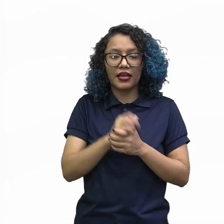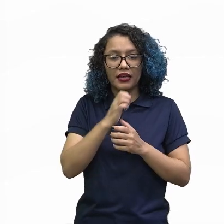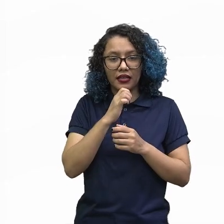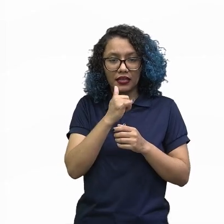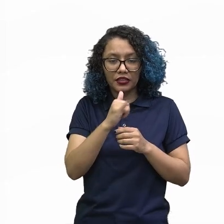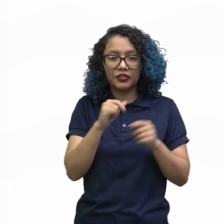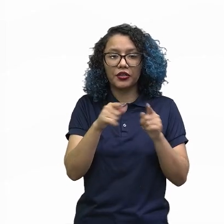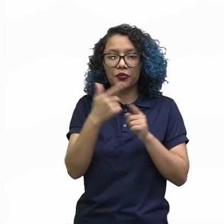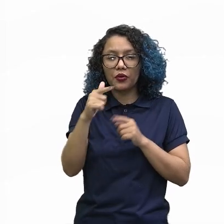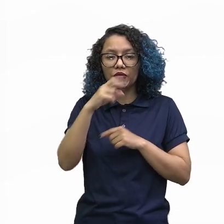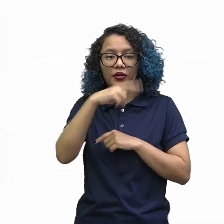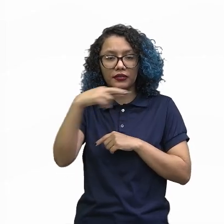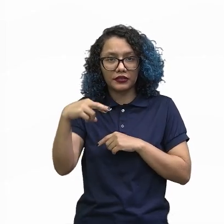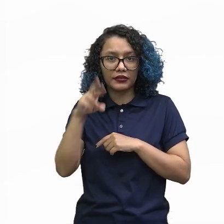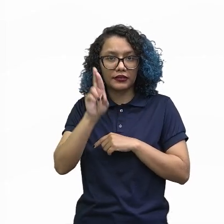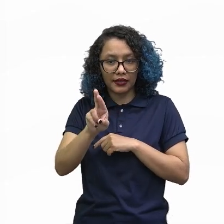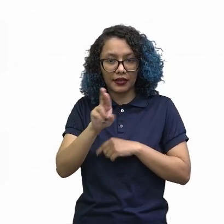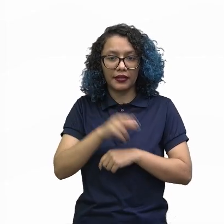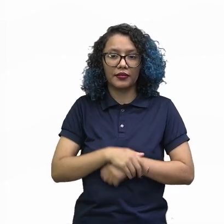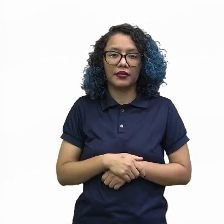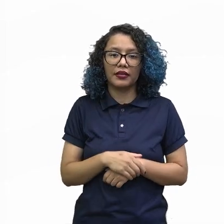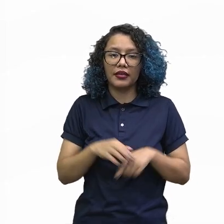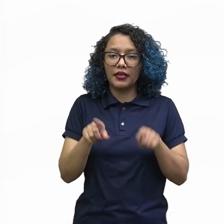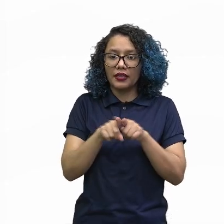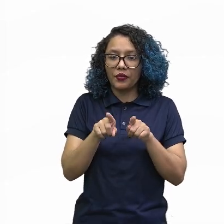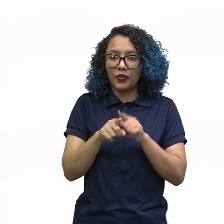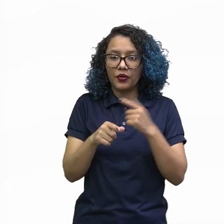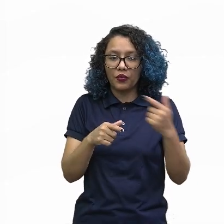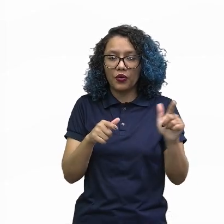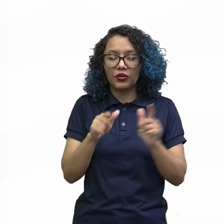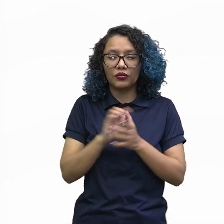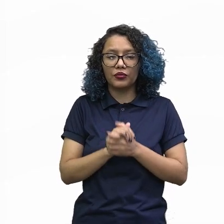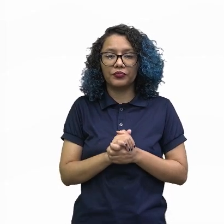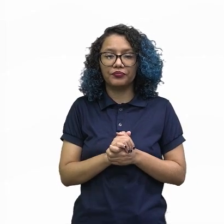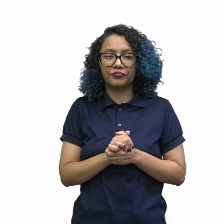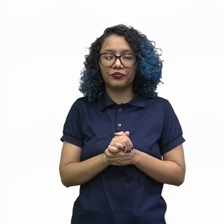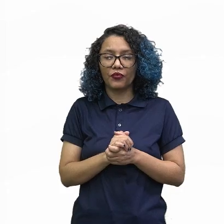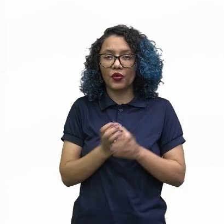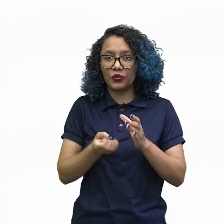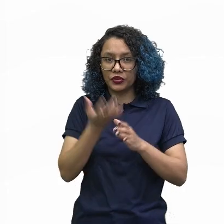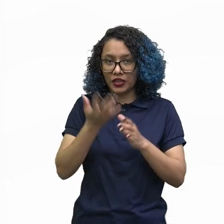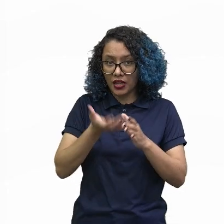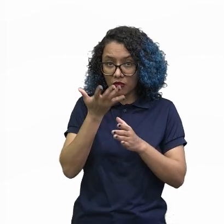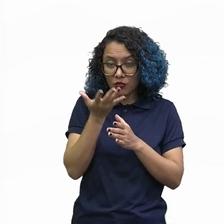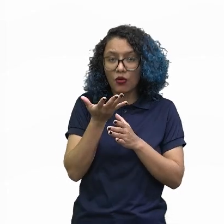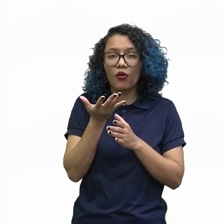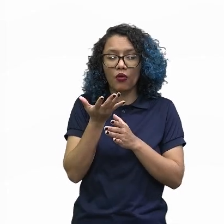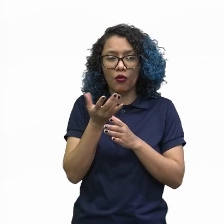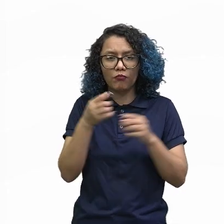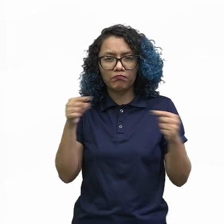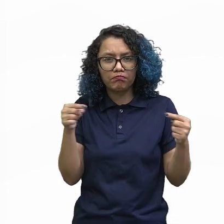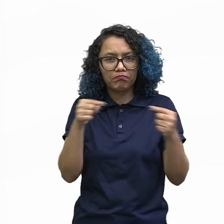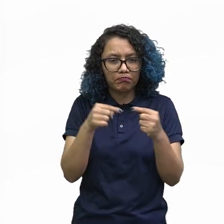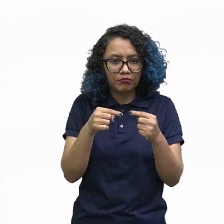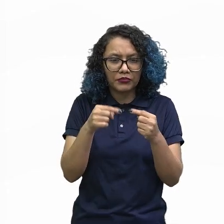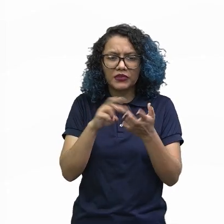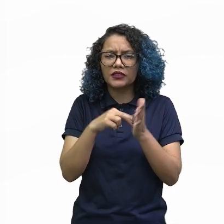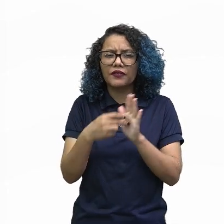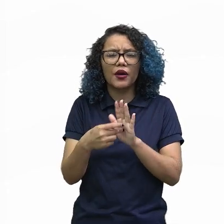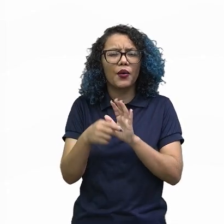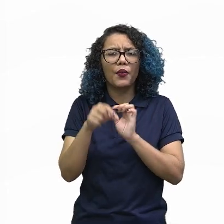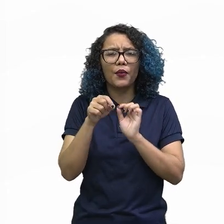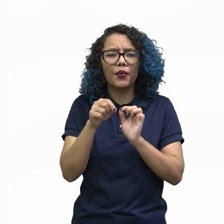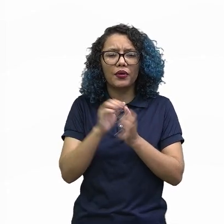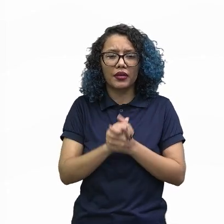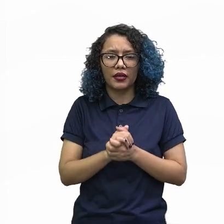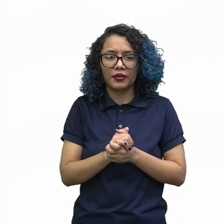direita, nós temos aquilo que a gente chama de gerador equivalente. É um gerador que faria o trabalho